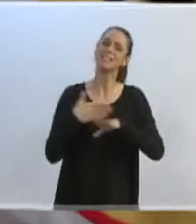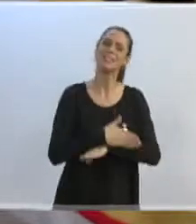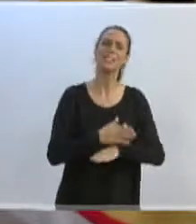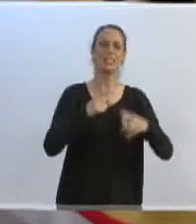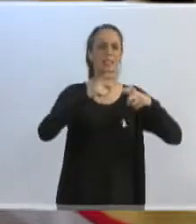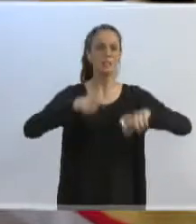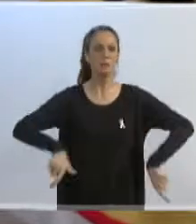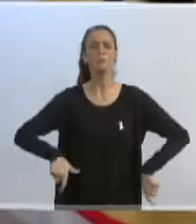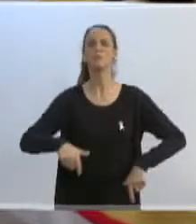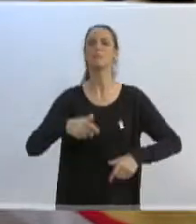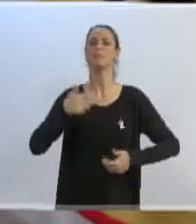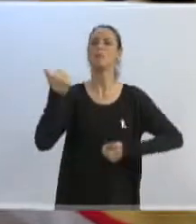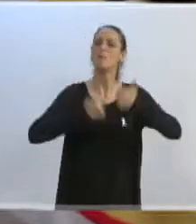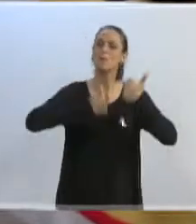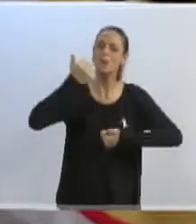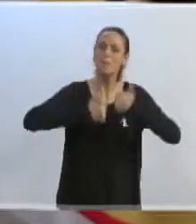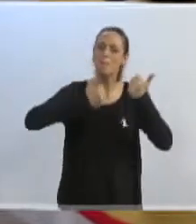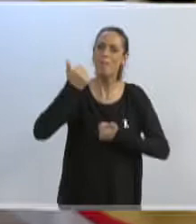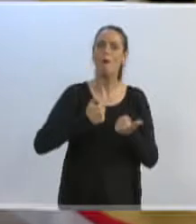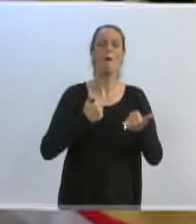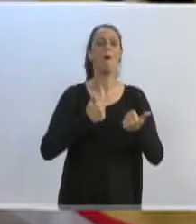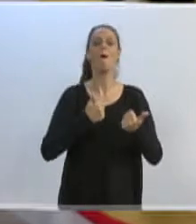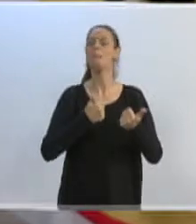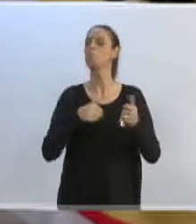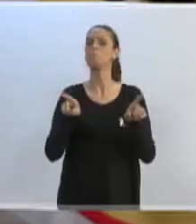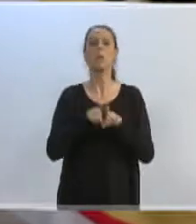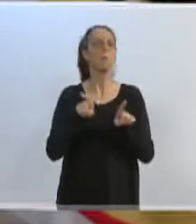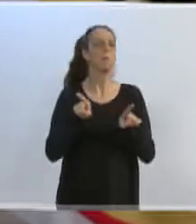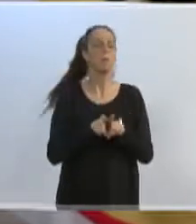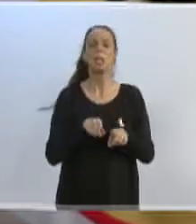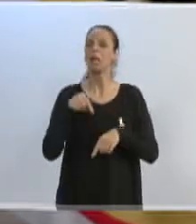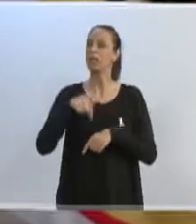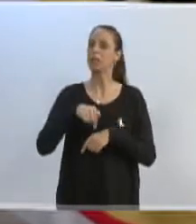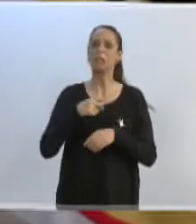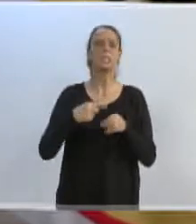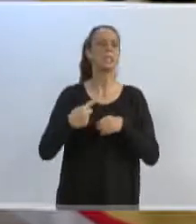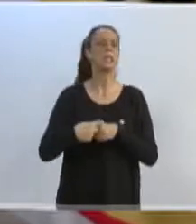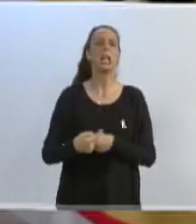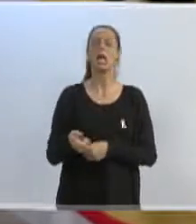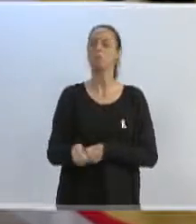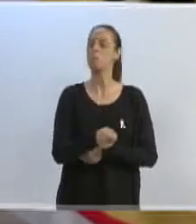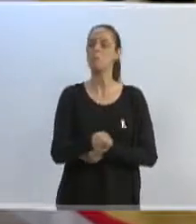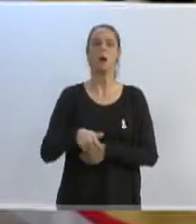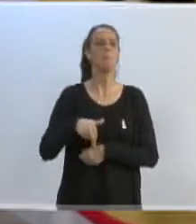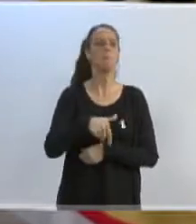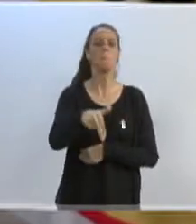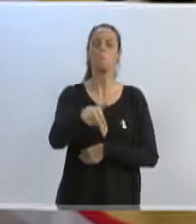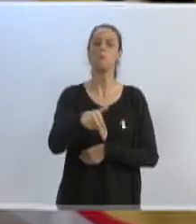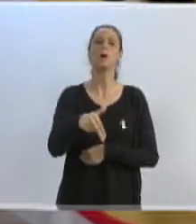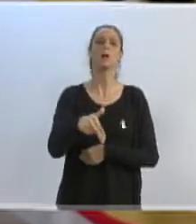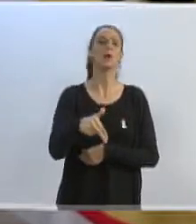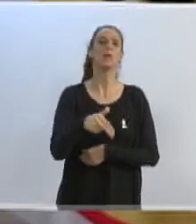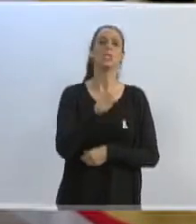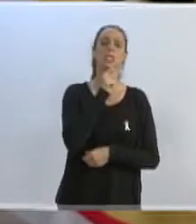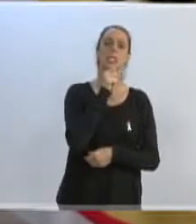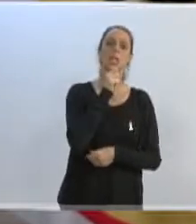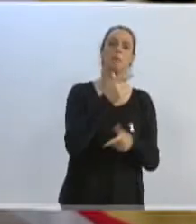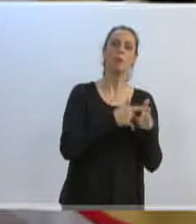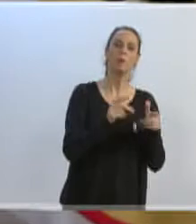jogar bola e andar por toda a nossa cidade sem problema nenhum. Sim, com muitos problemas. Por